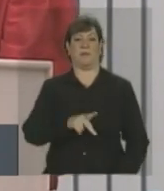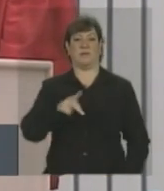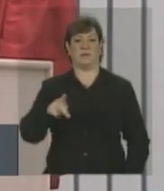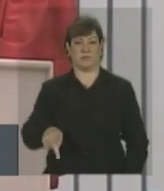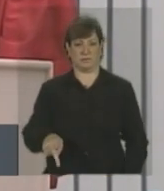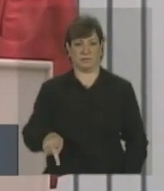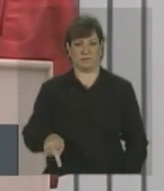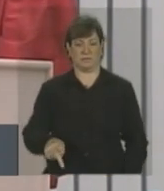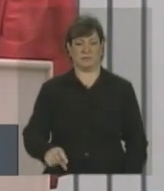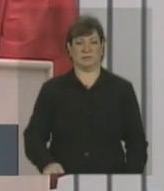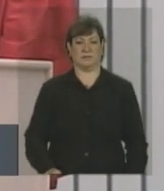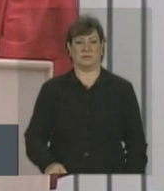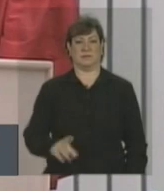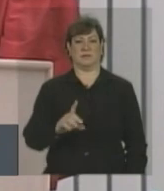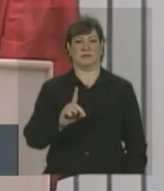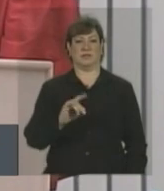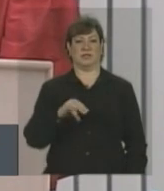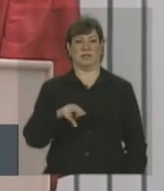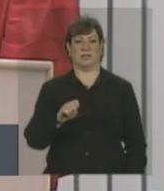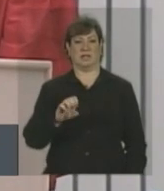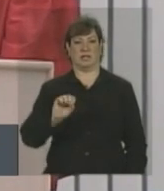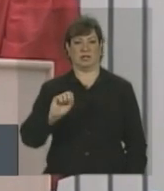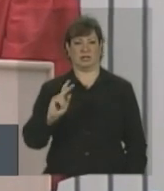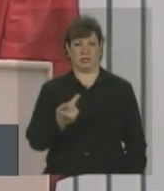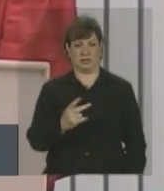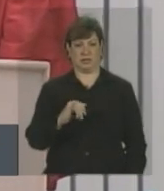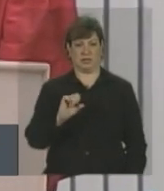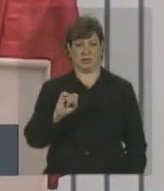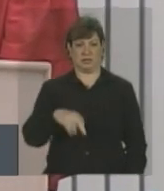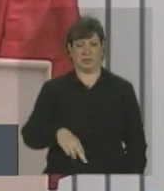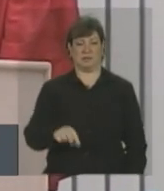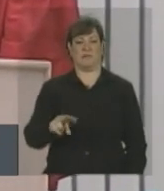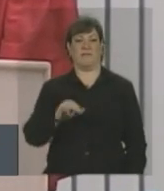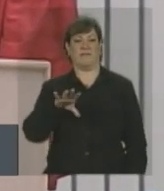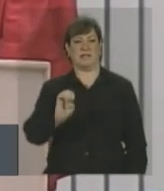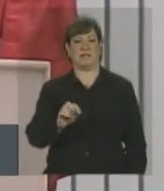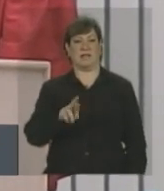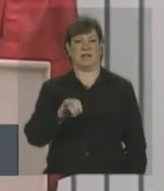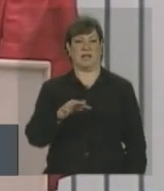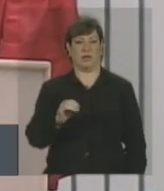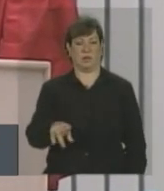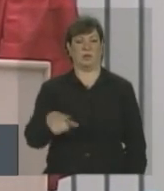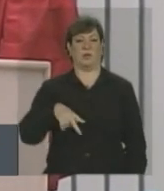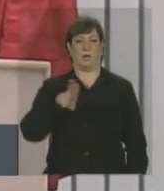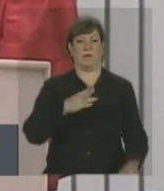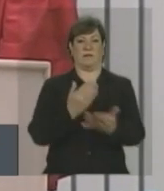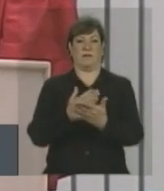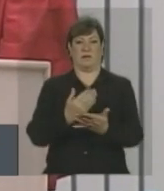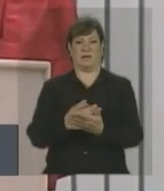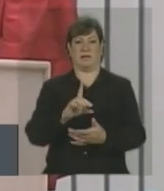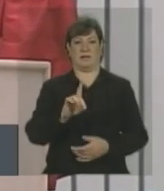Professor Dinesh Singh, vice-reitor da Universidade de Delhi.